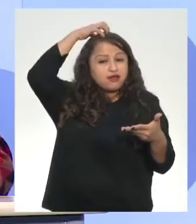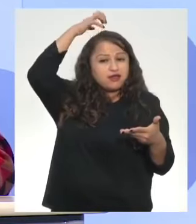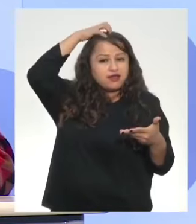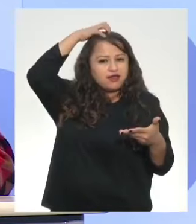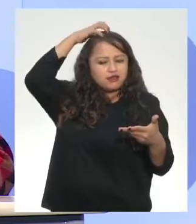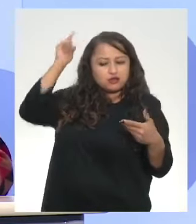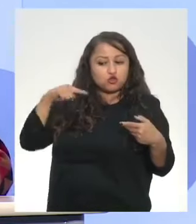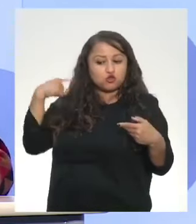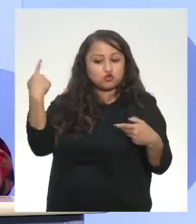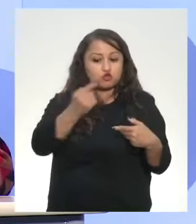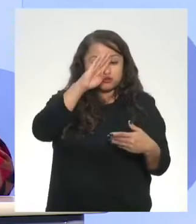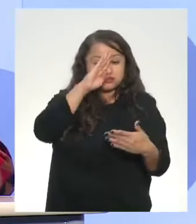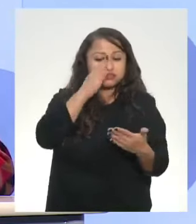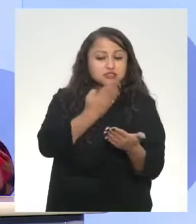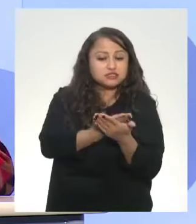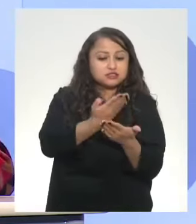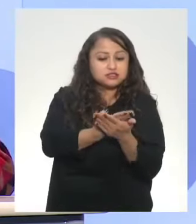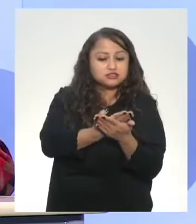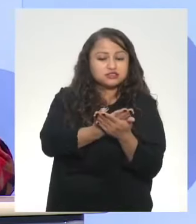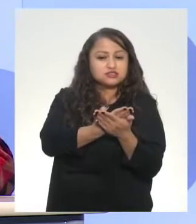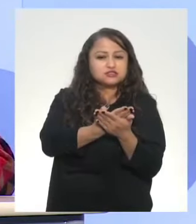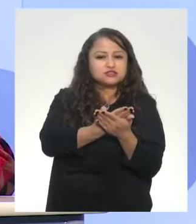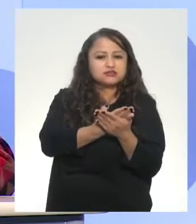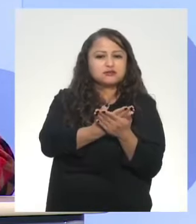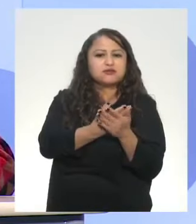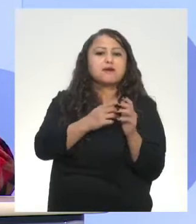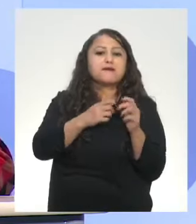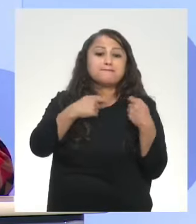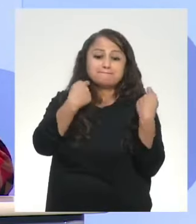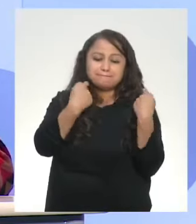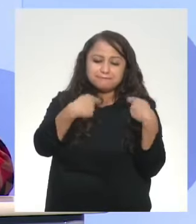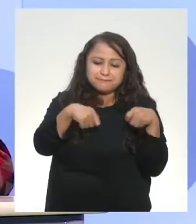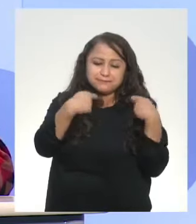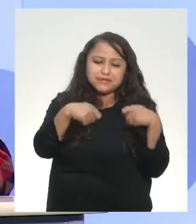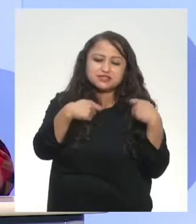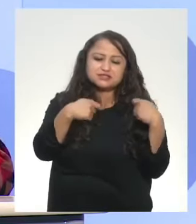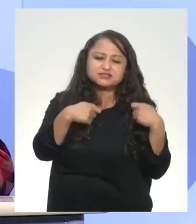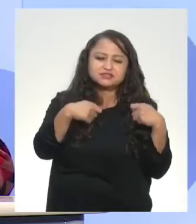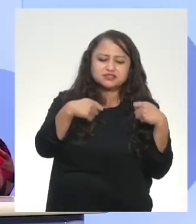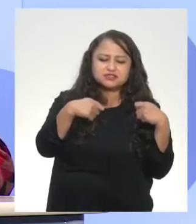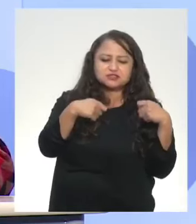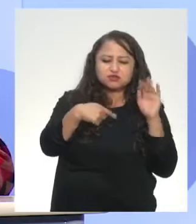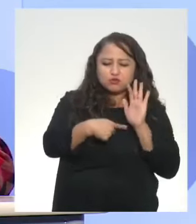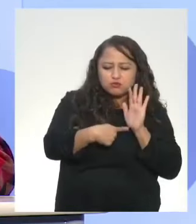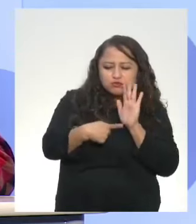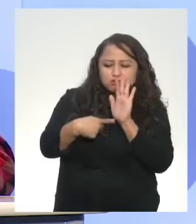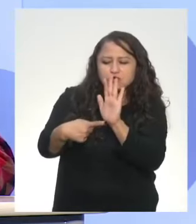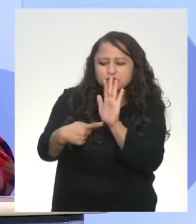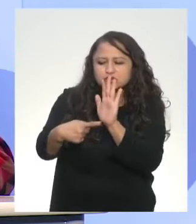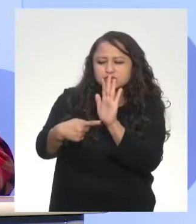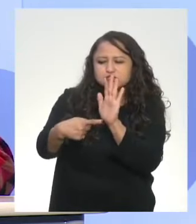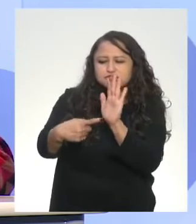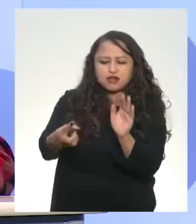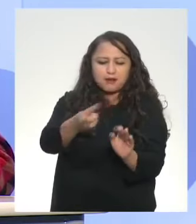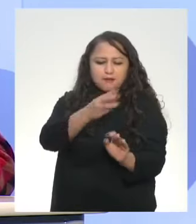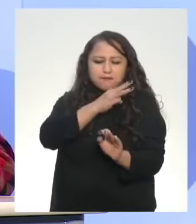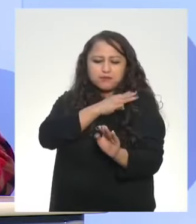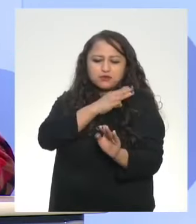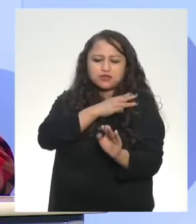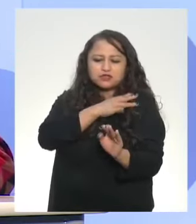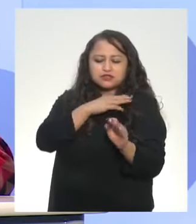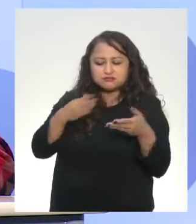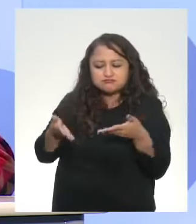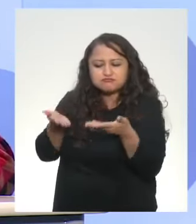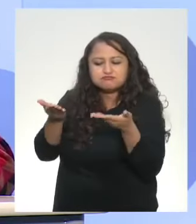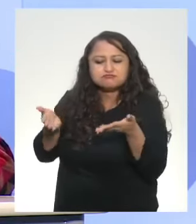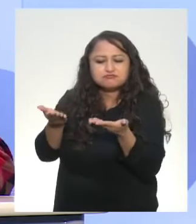aqui por todo esse movimento, devo, né, a essa nobreza alguma coisa. Então, essa nobreza, em grande